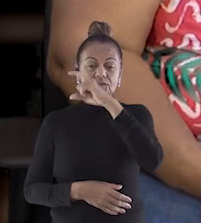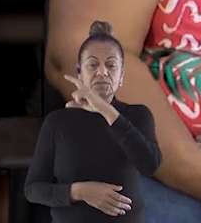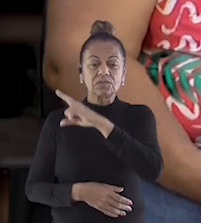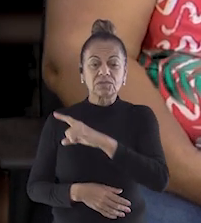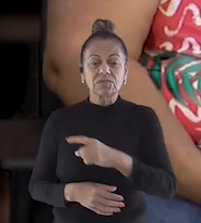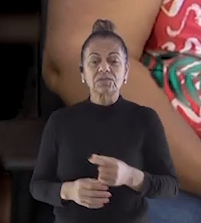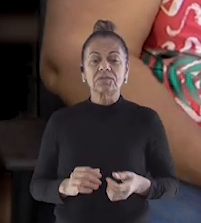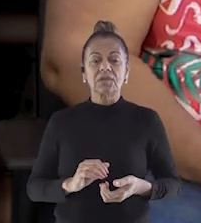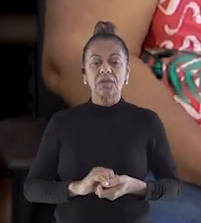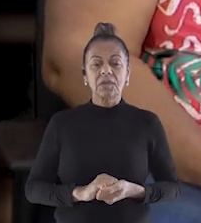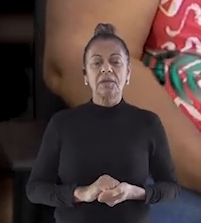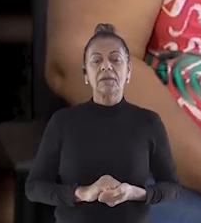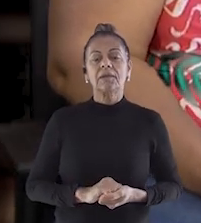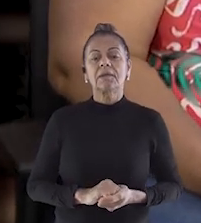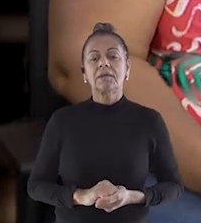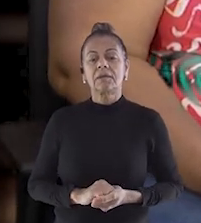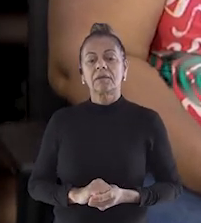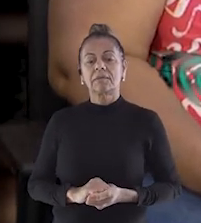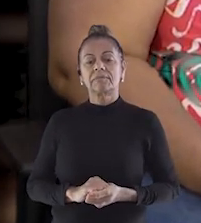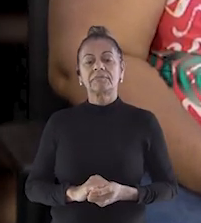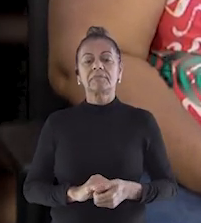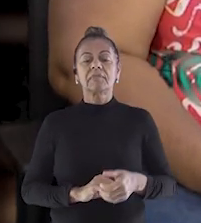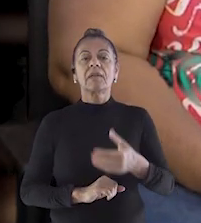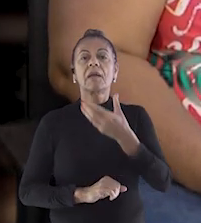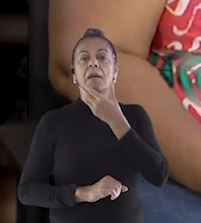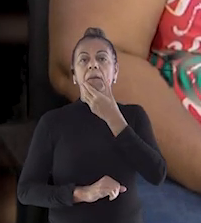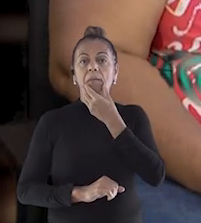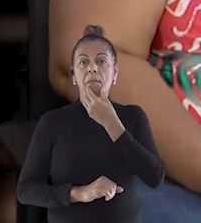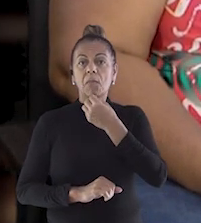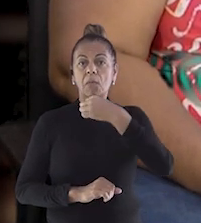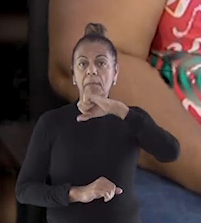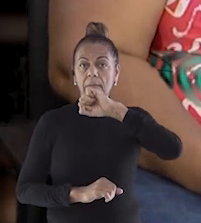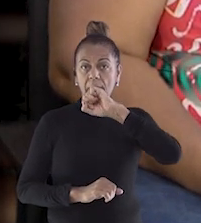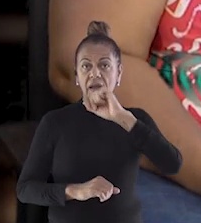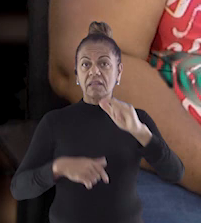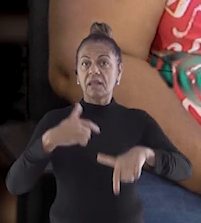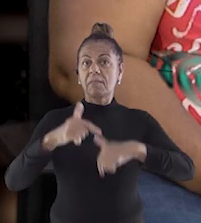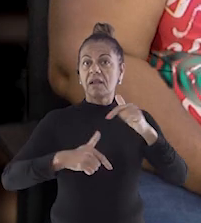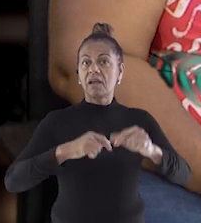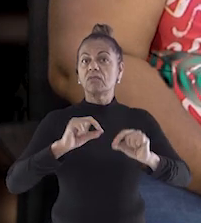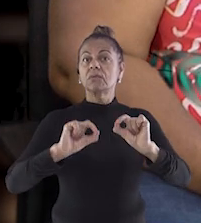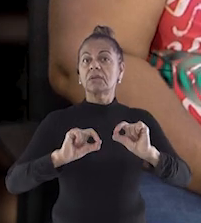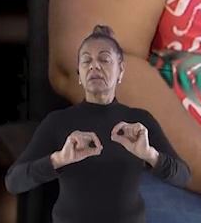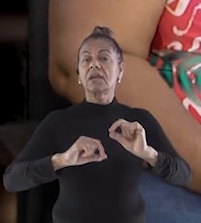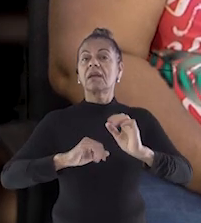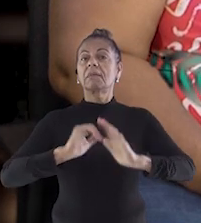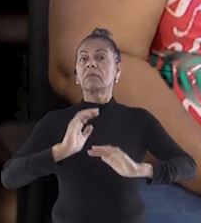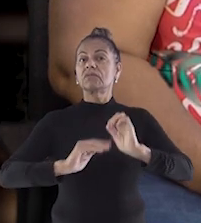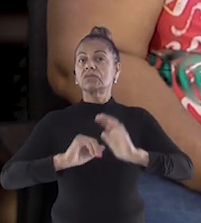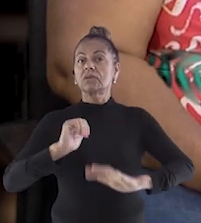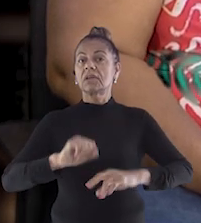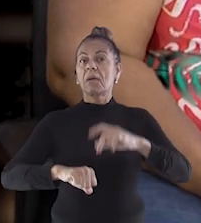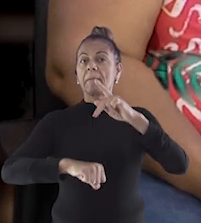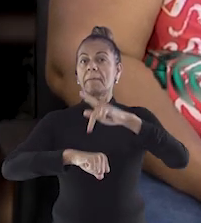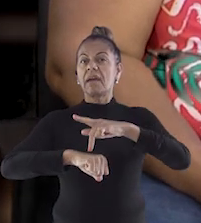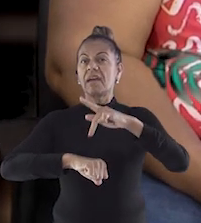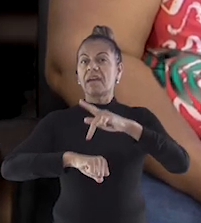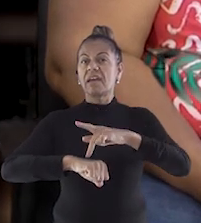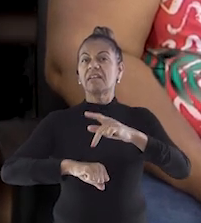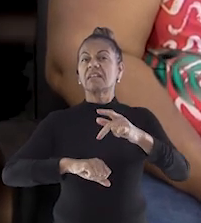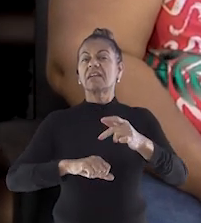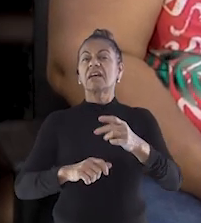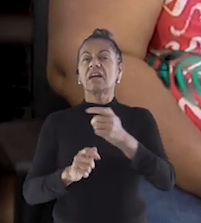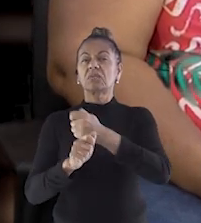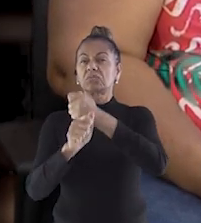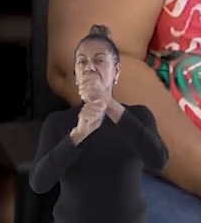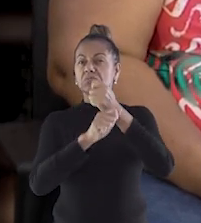antigamente. Né? Então, tipo assim, naquela época foi muito difícil. Minha mãe lavava roupa para fora também, entendeu? Meu pai